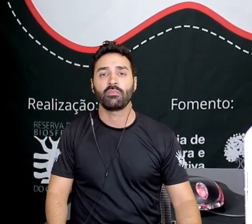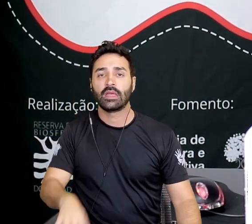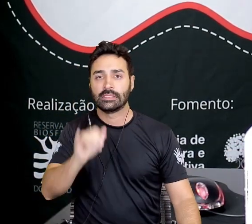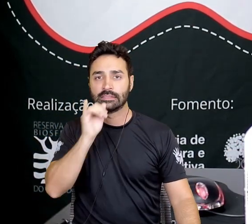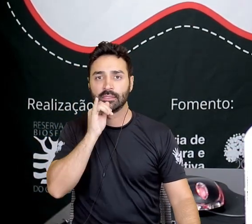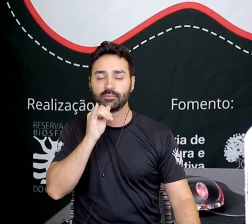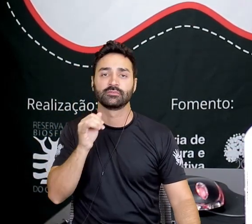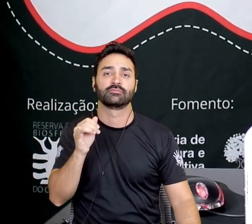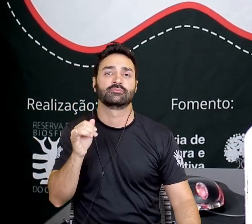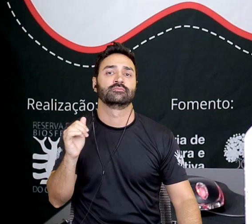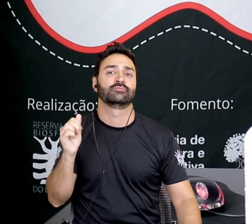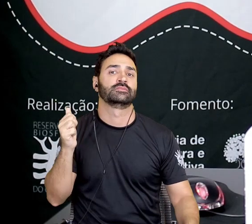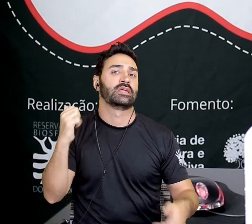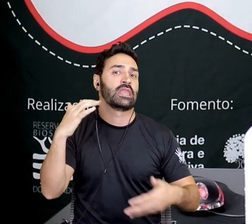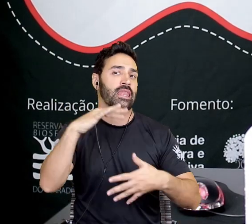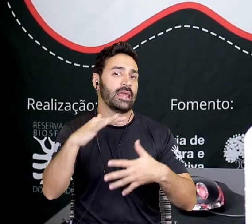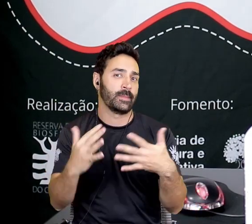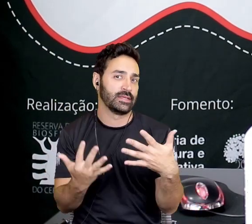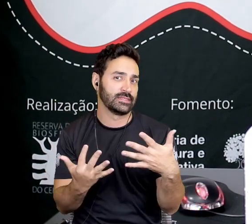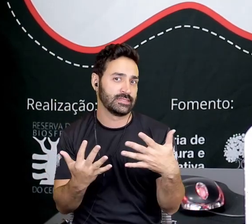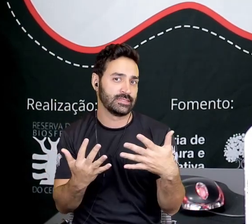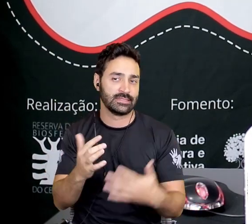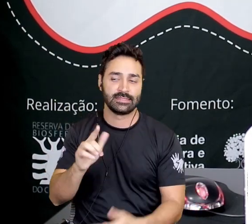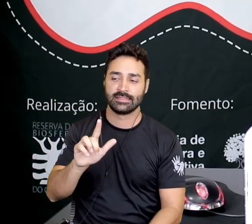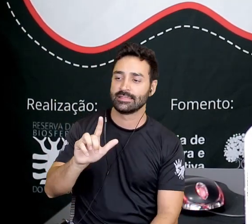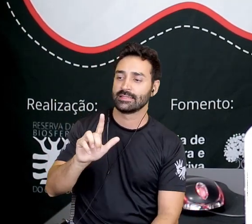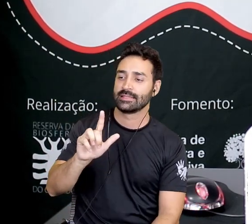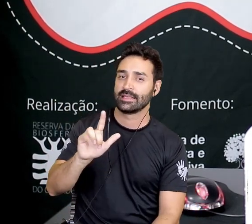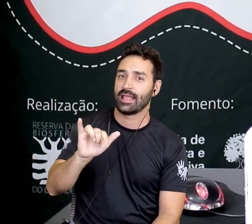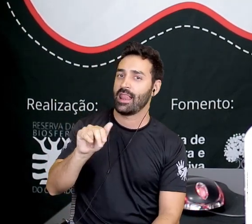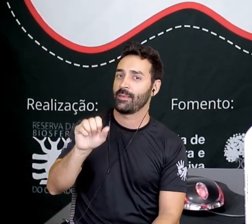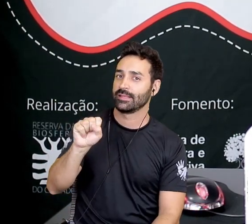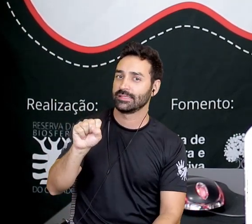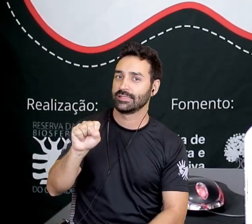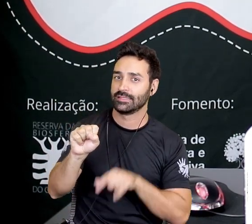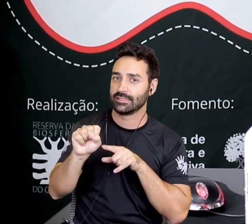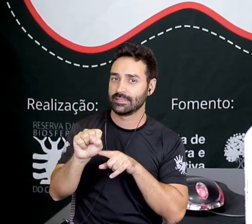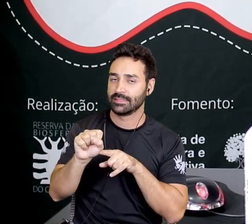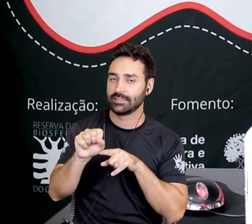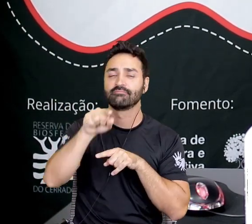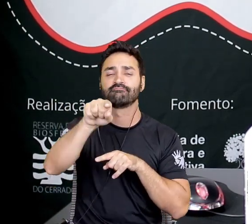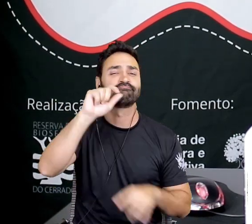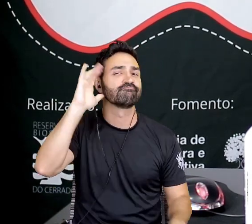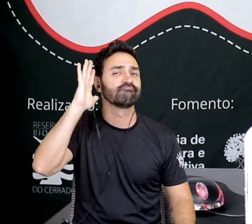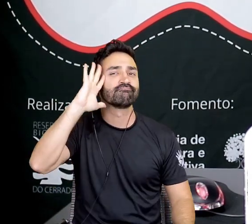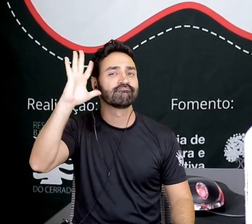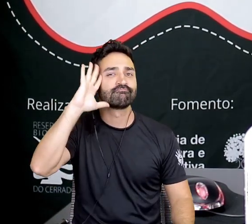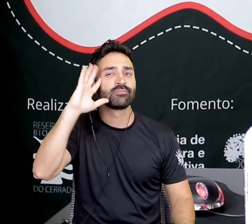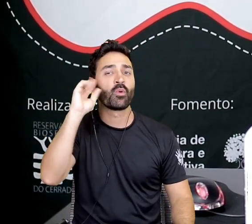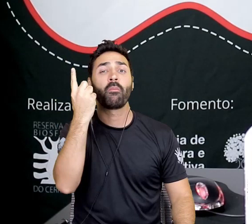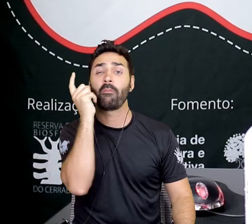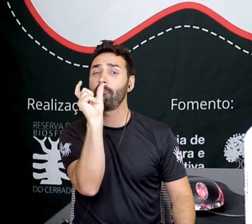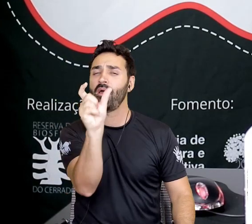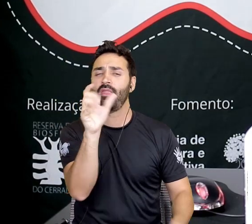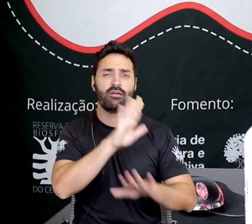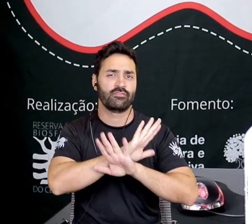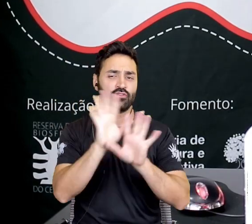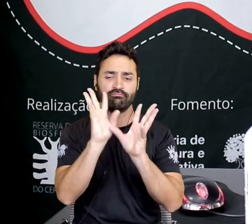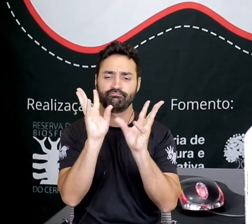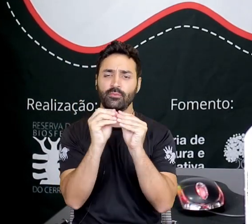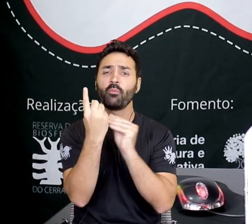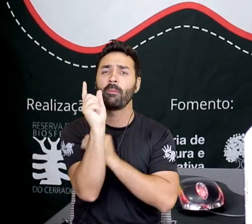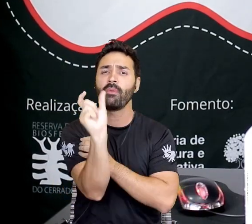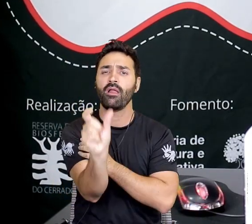vocês, Libras, só isso, Libras. Eu quero uma palavra. O que vem na mente de vocês com uma